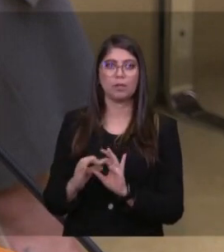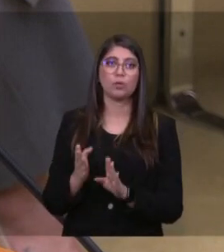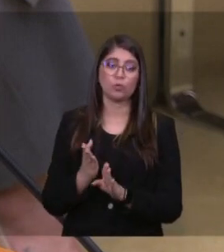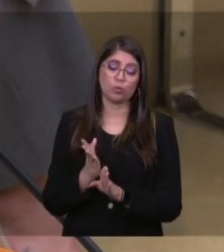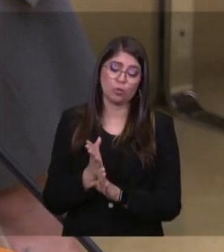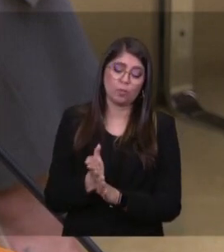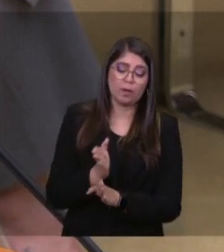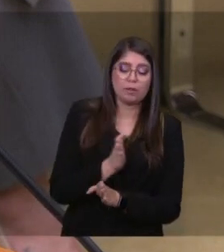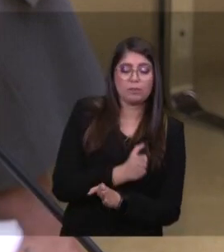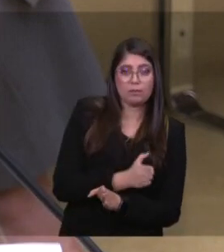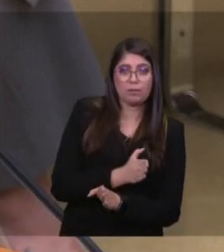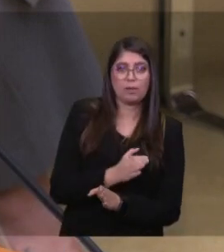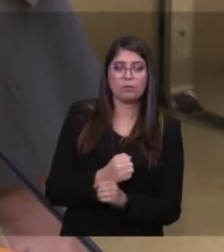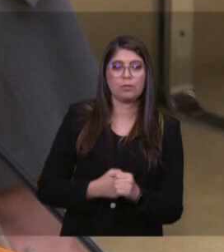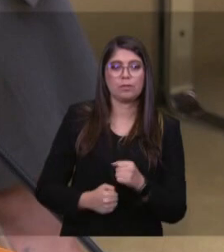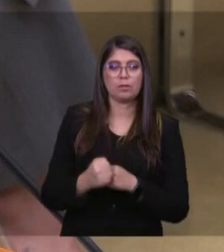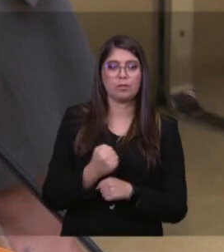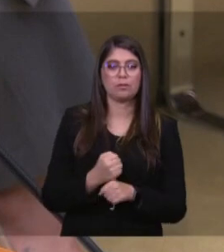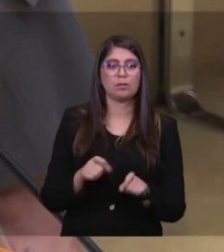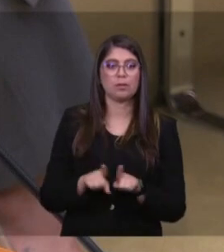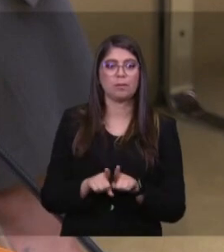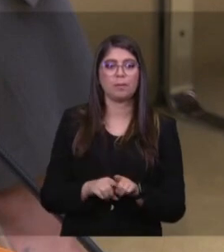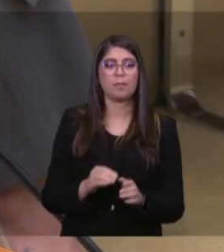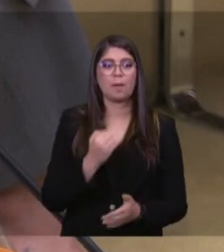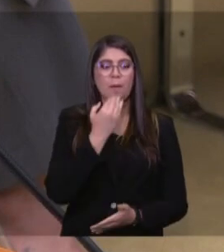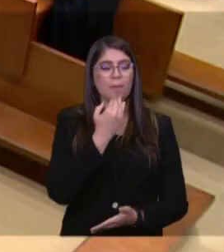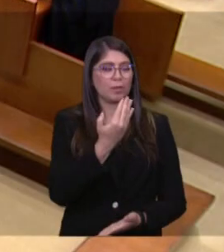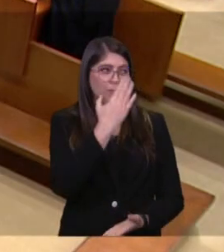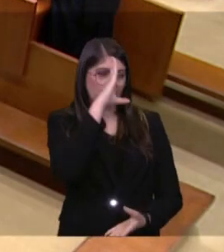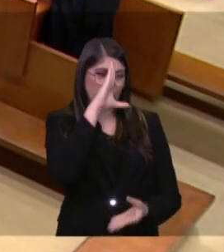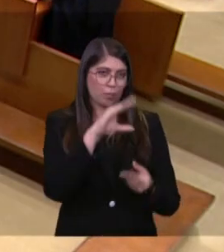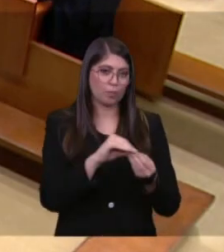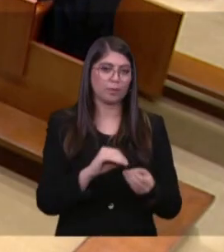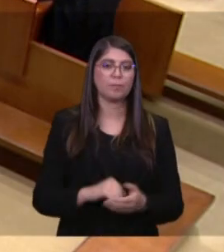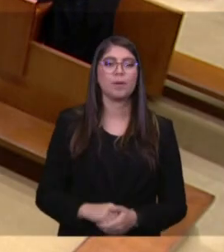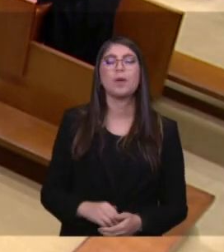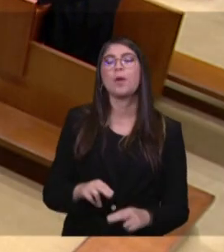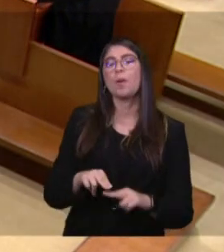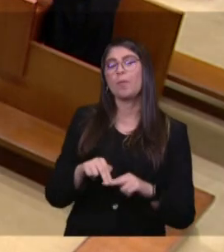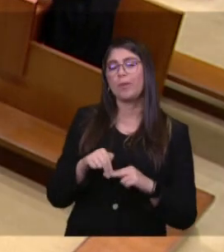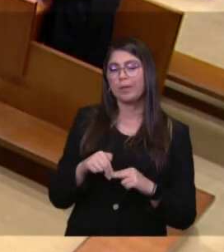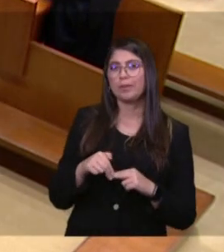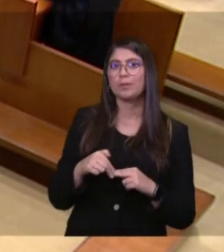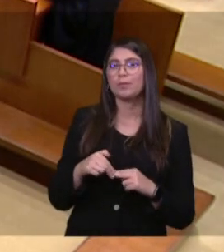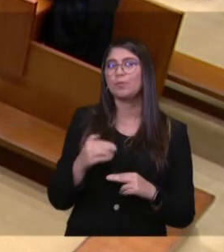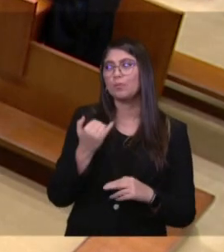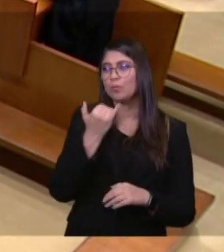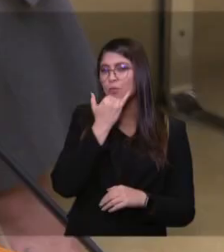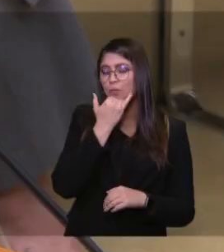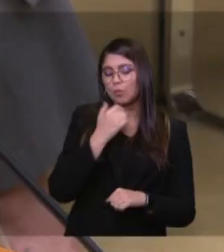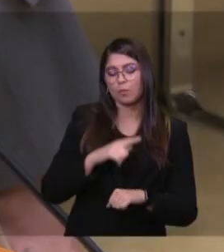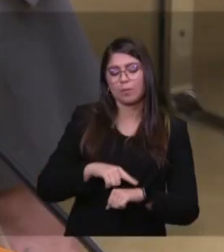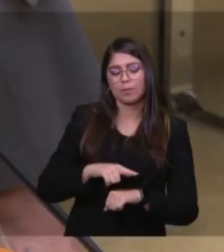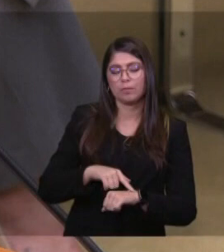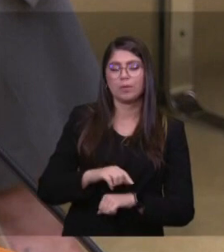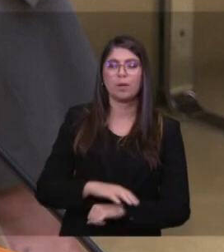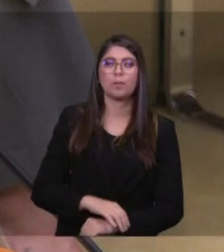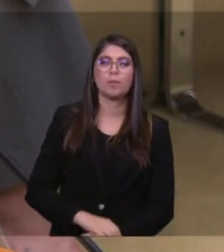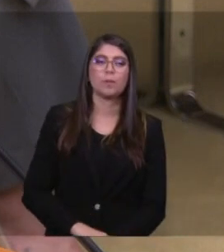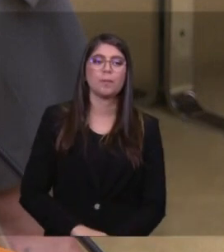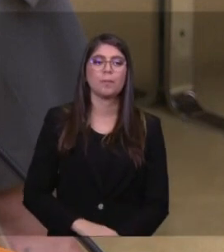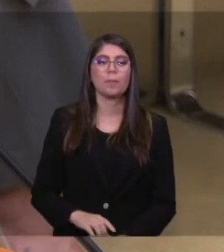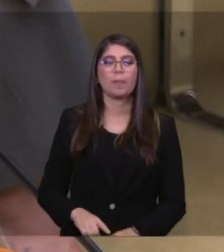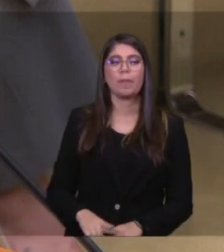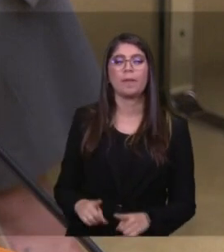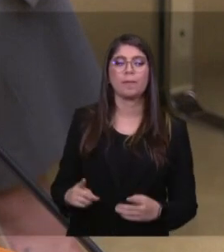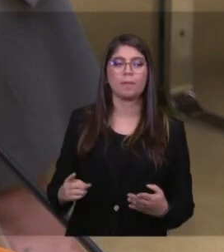anterioridade de exercício. Doutora Angela, eu preciso pedir que a senhora por essas breves razões e pedindo escusas pelo tempo, a